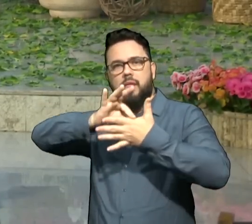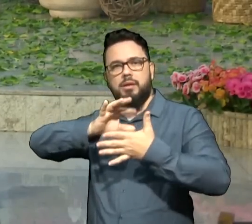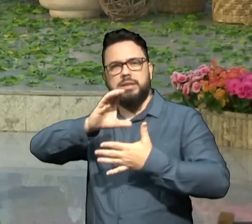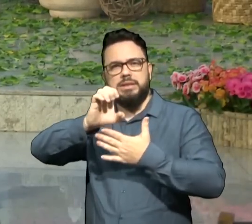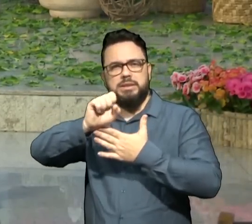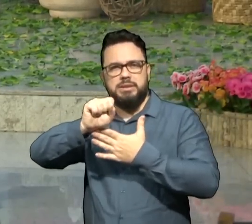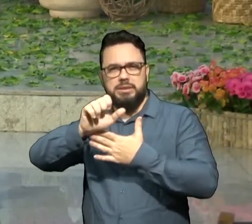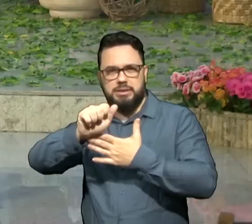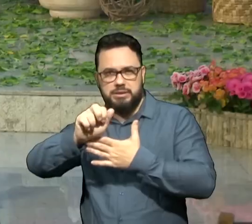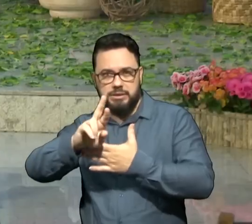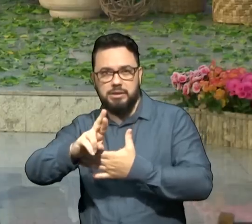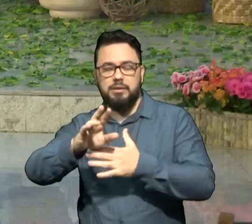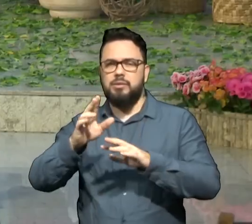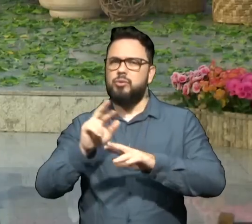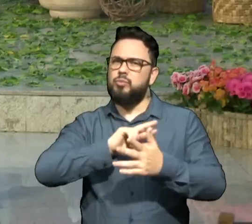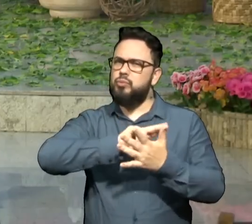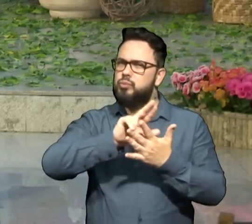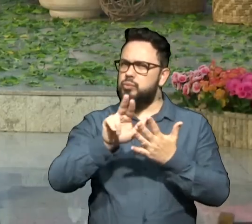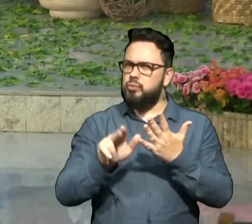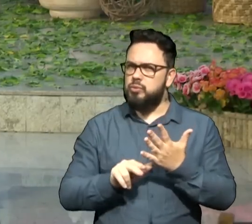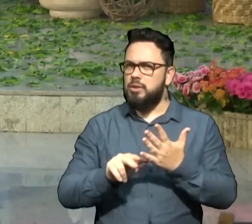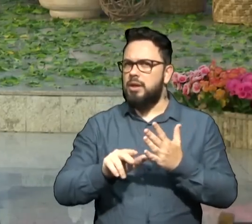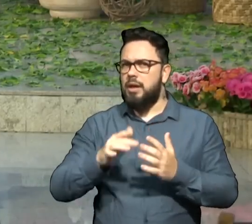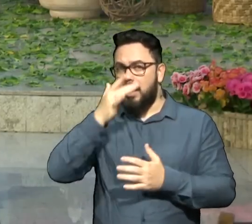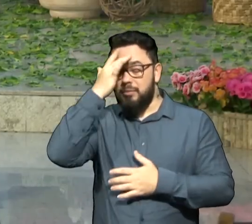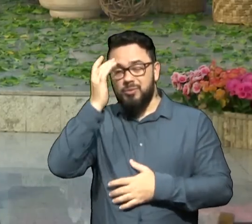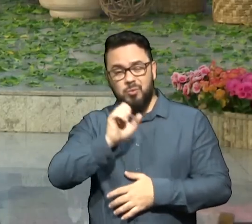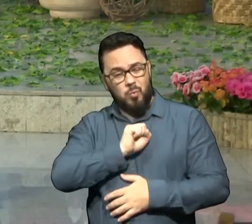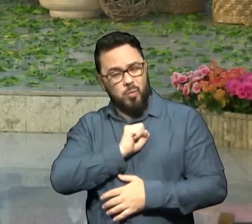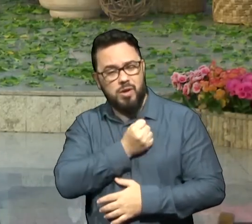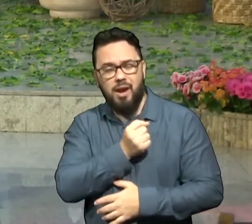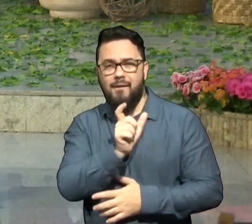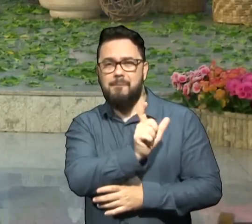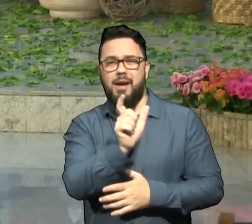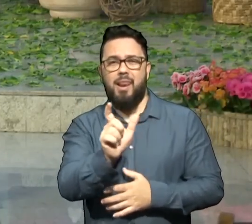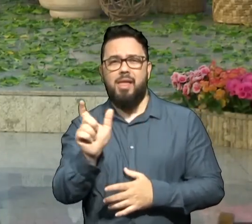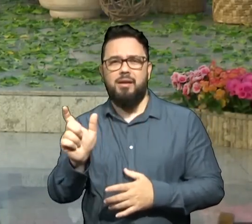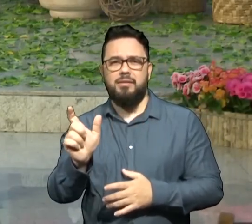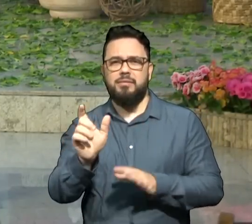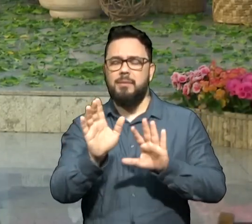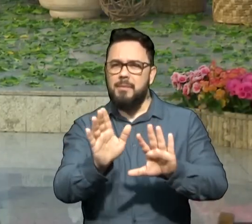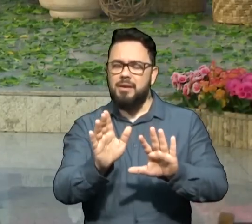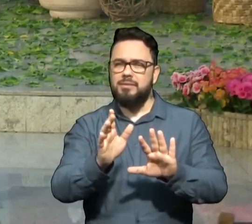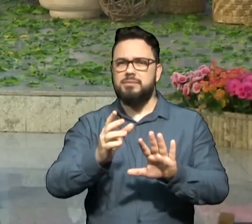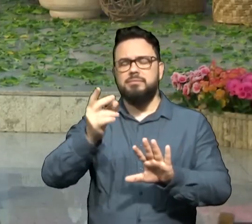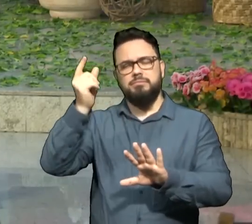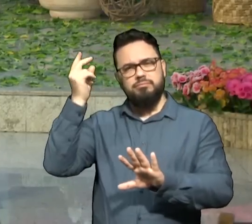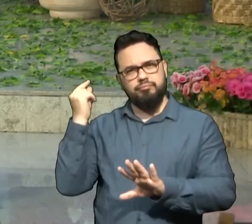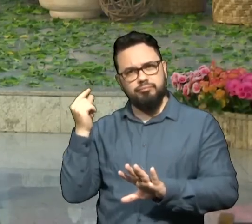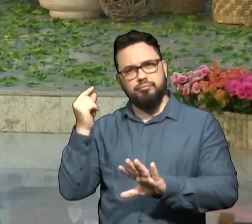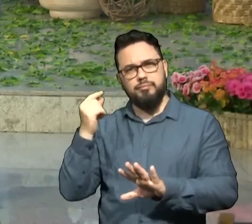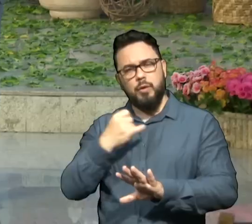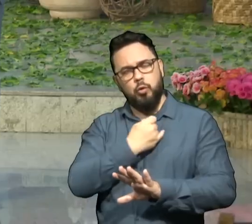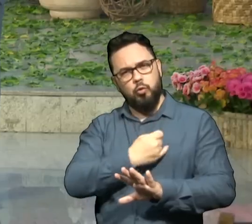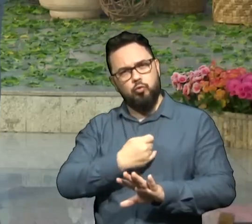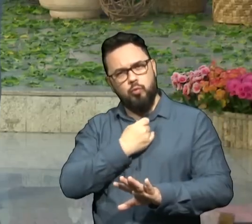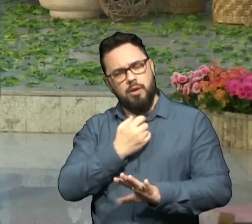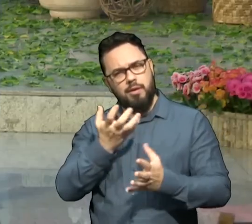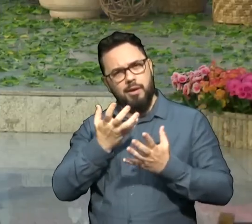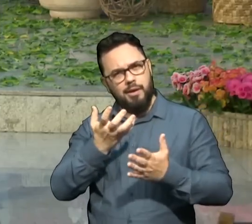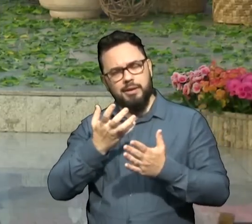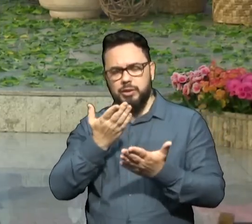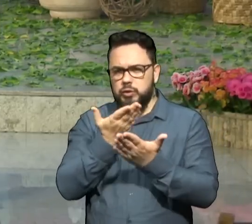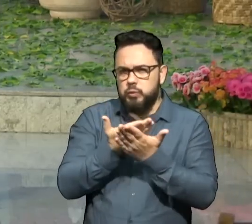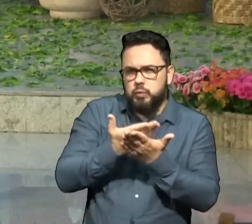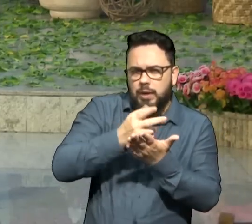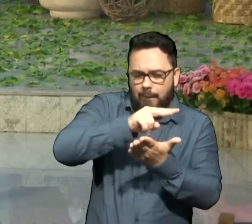sinônimo de esperança mas talvez João desanimado com os Messias daquela época ele queria se aprofundar mais na Torá